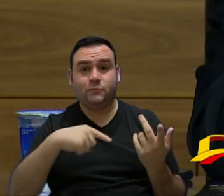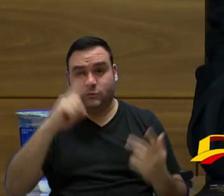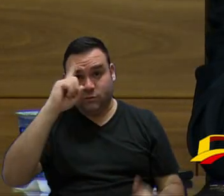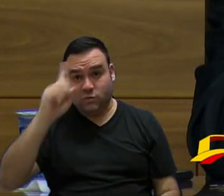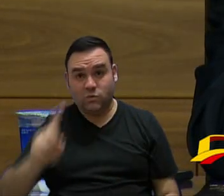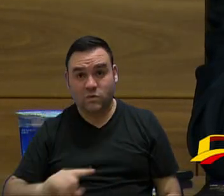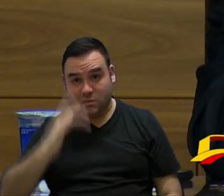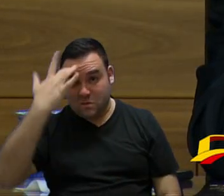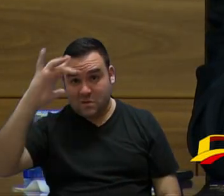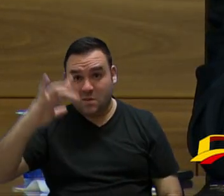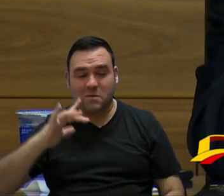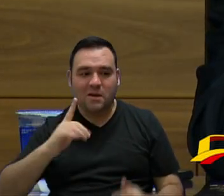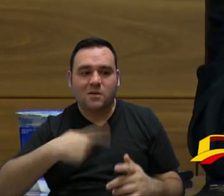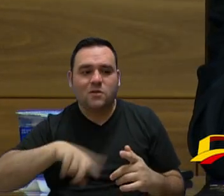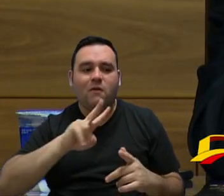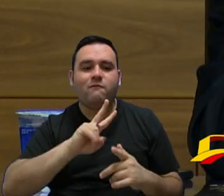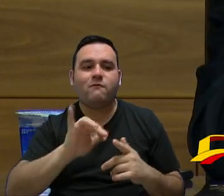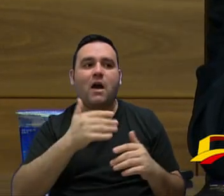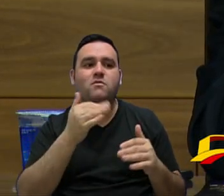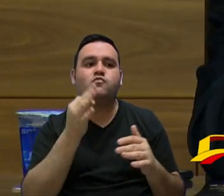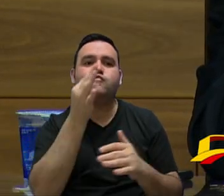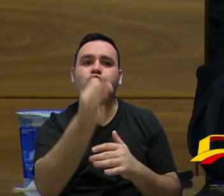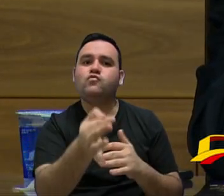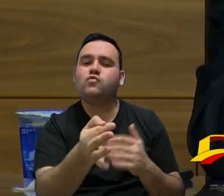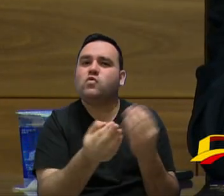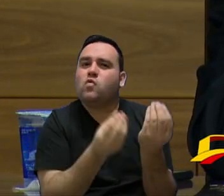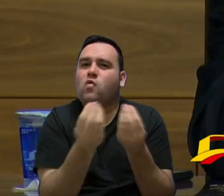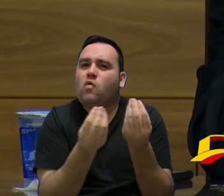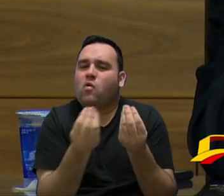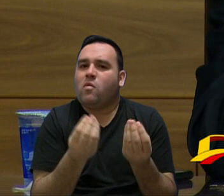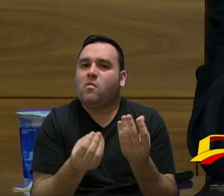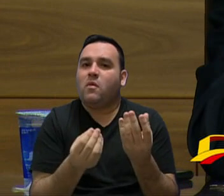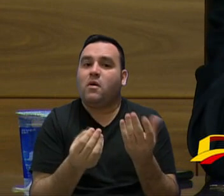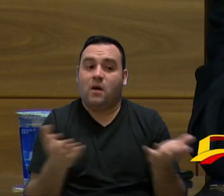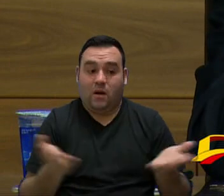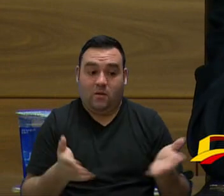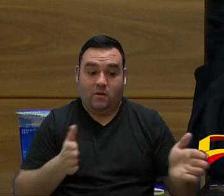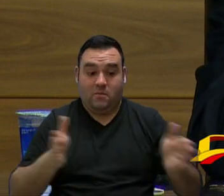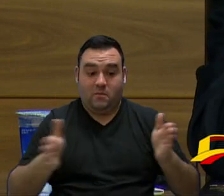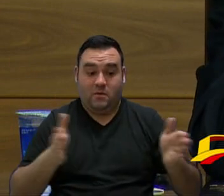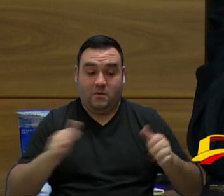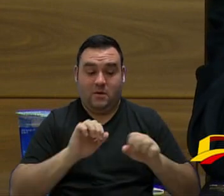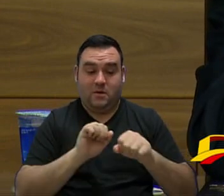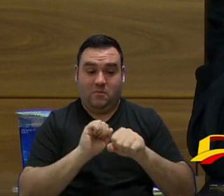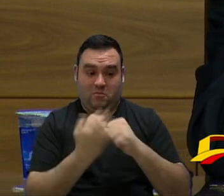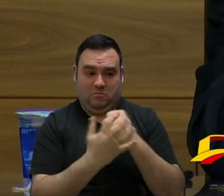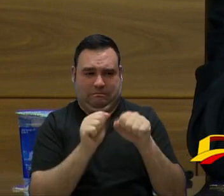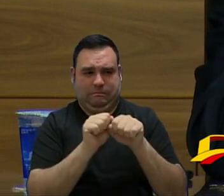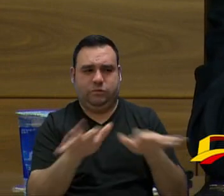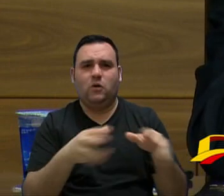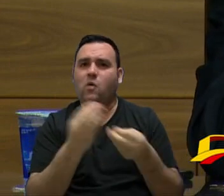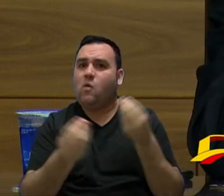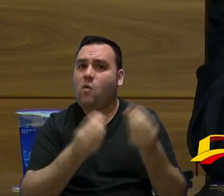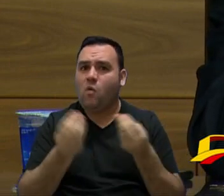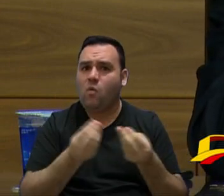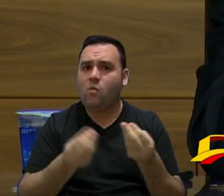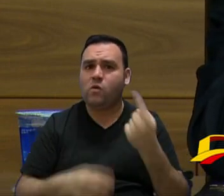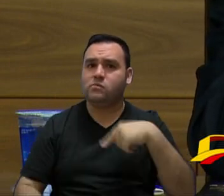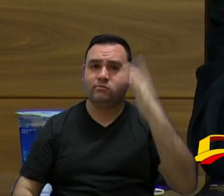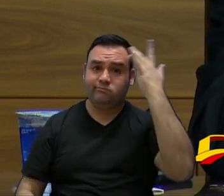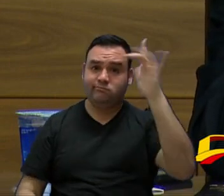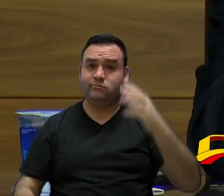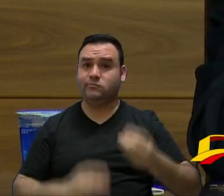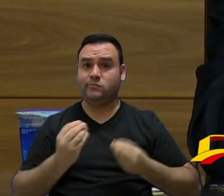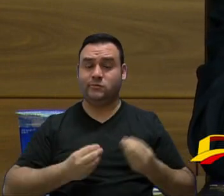sabemos exatamente que o universo nós vamos encontrar após o desse período de pandemia já estamos nos